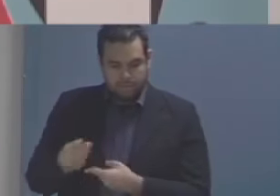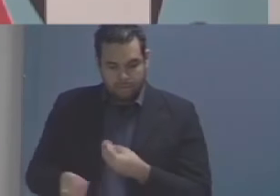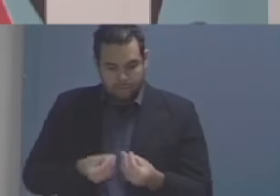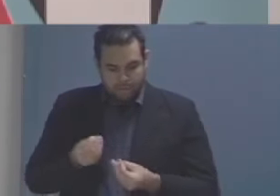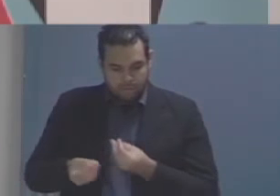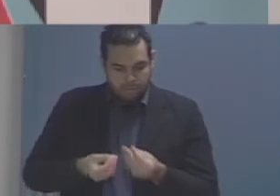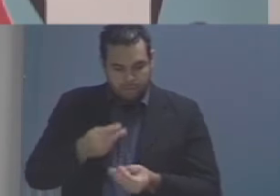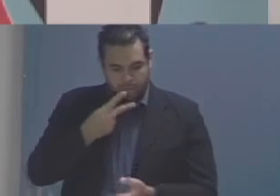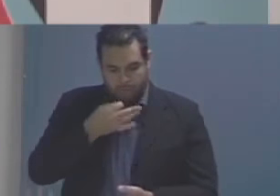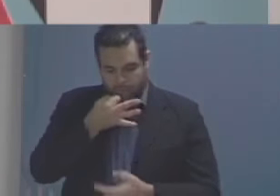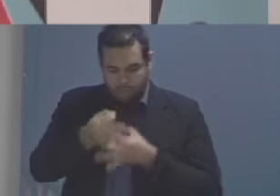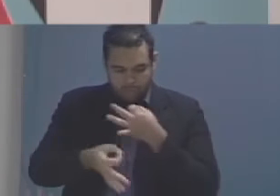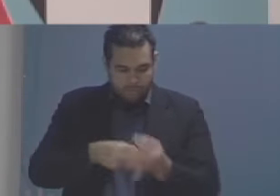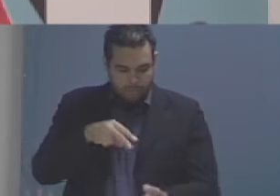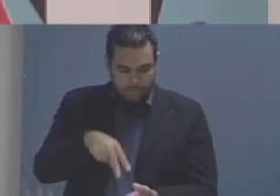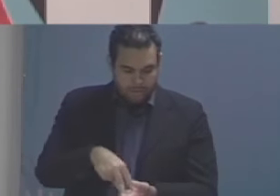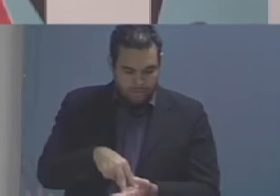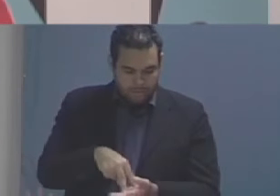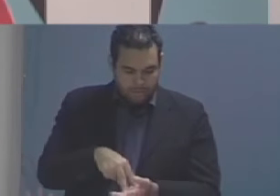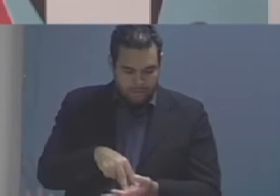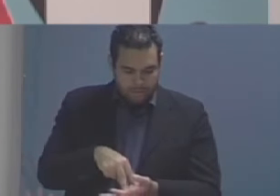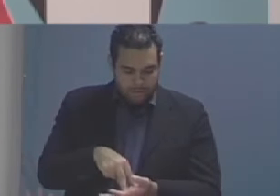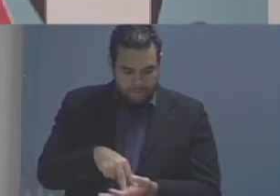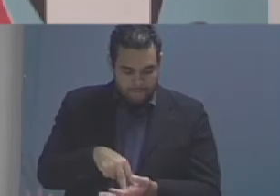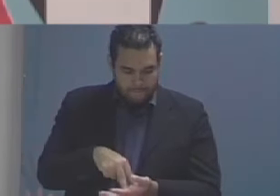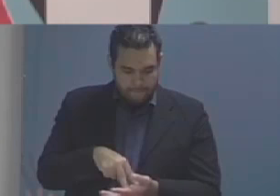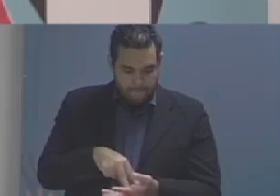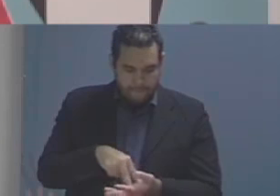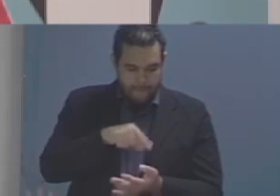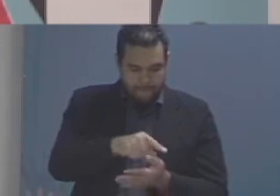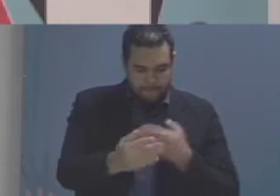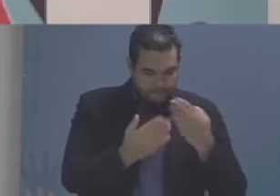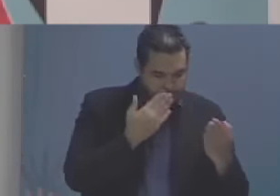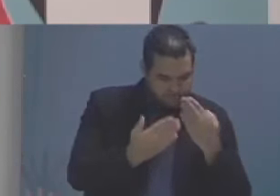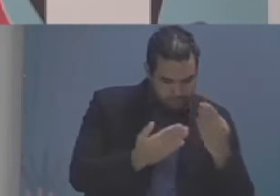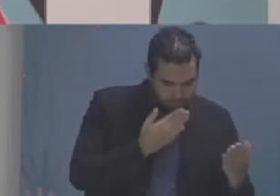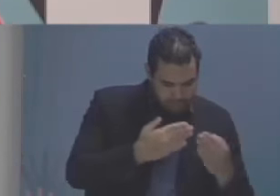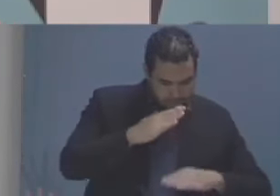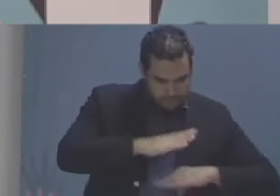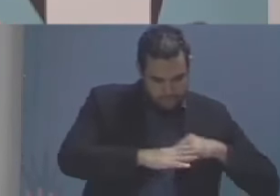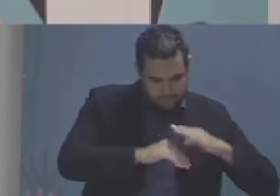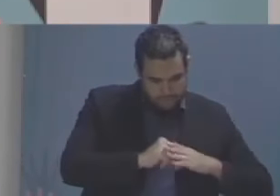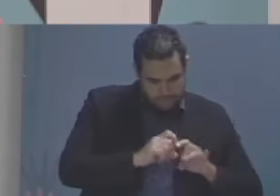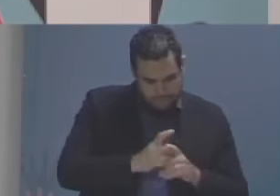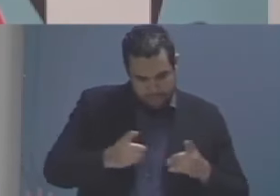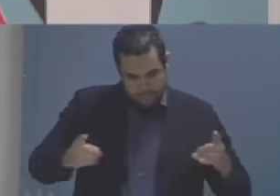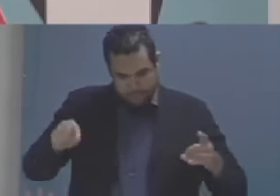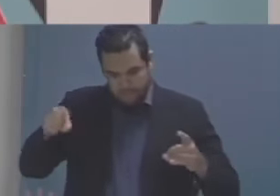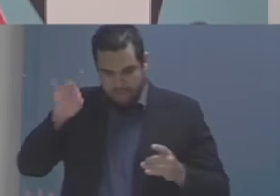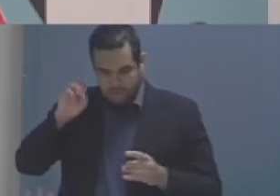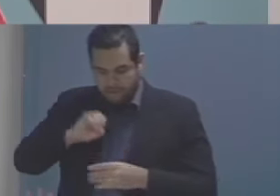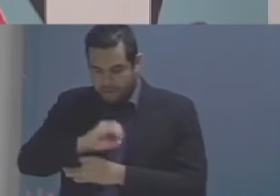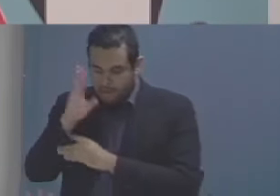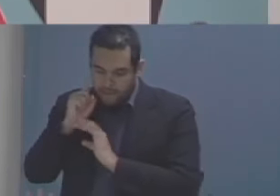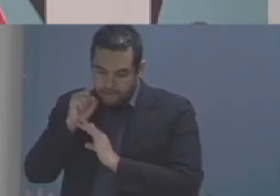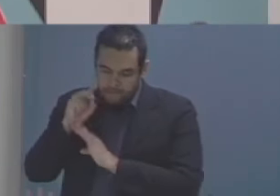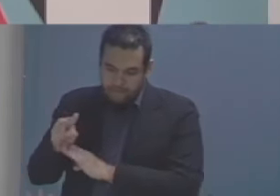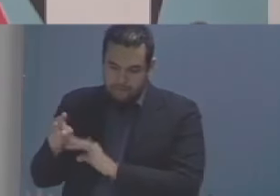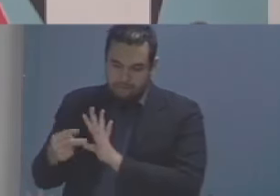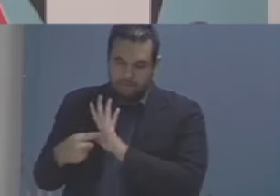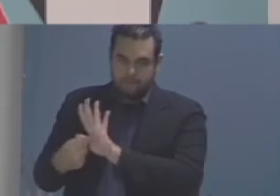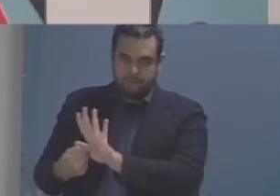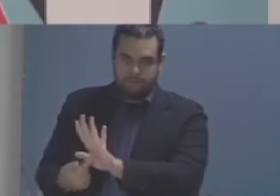se posiciona em relação ao atual distanciamento da psicologia de práticas baseadas em evidências? Derek